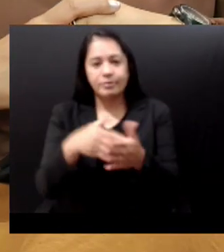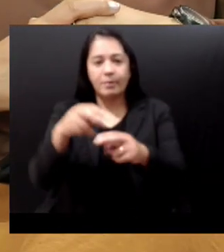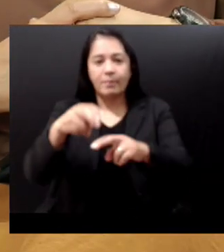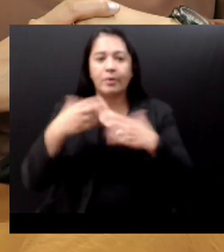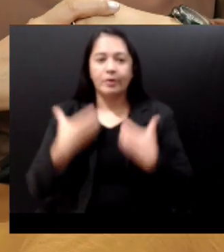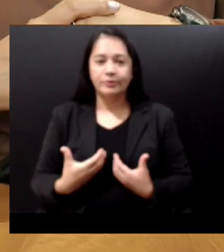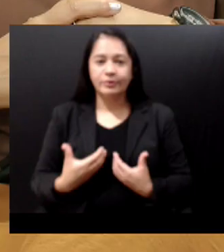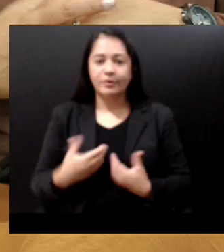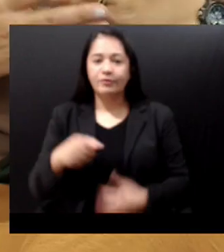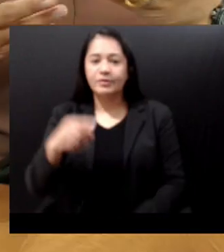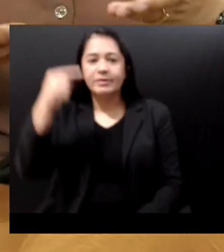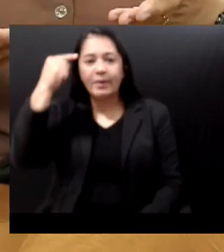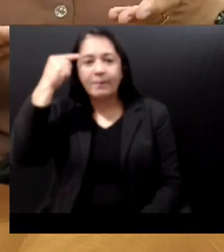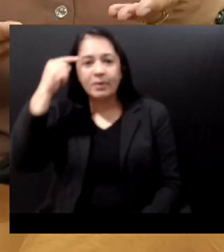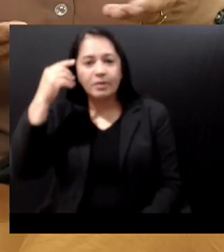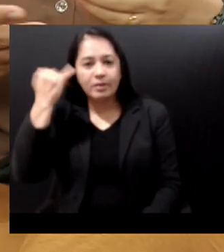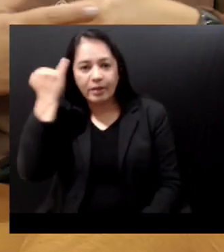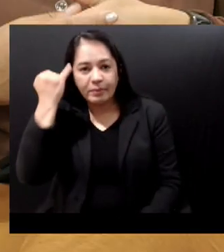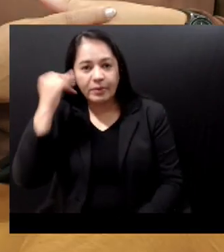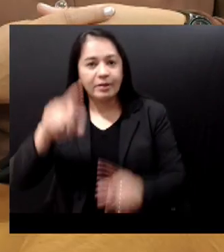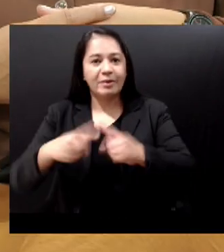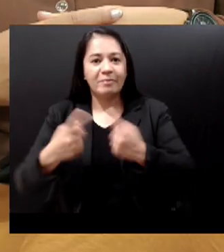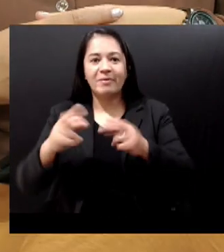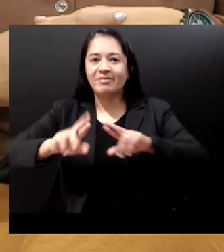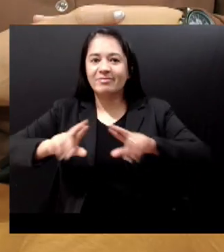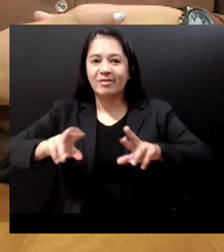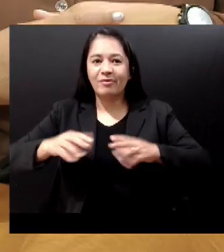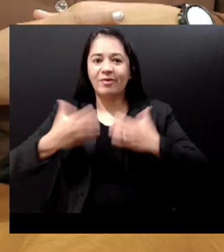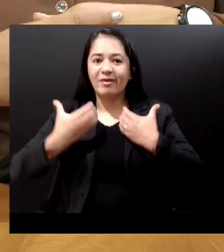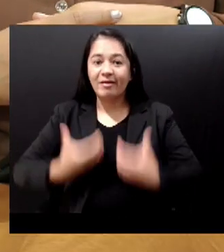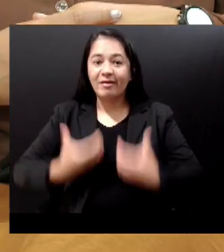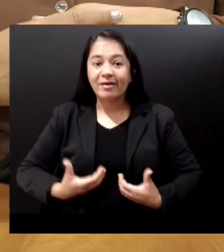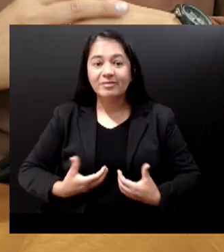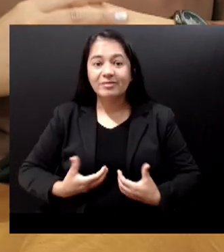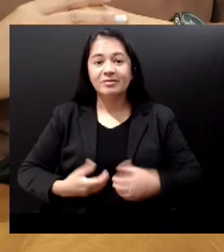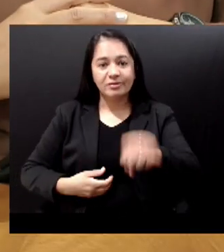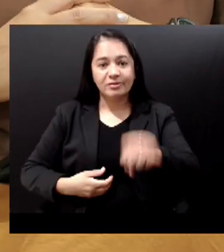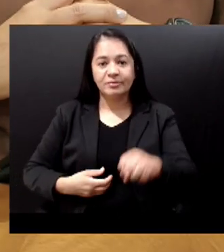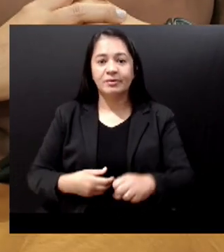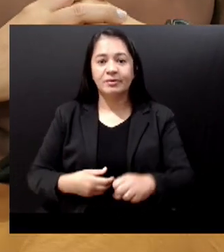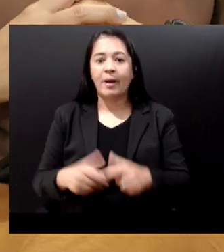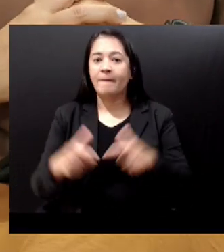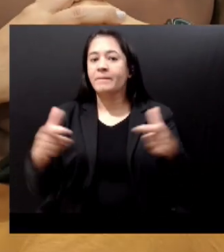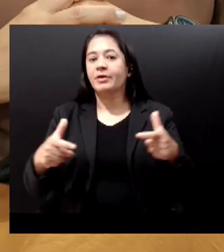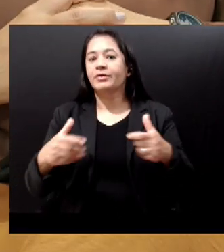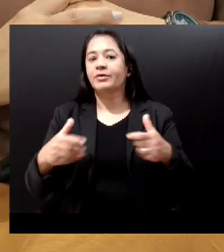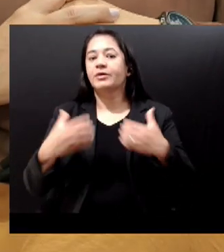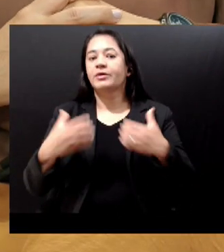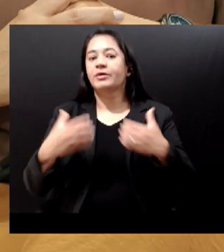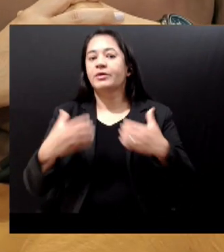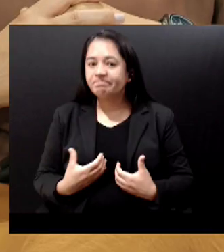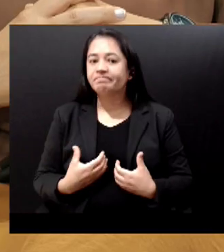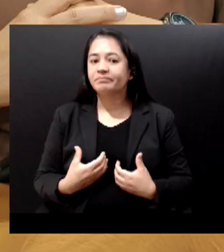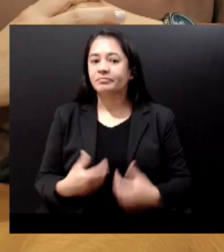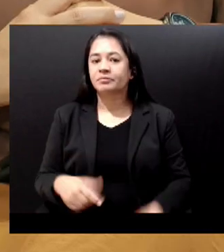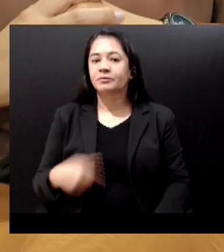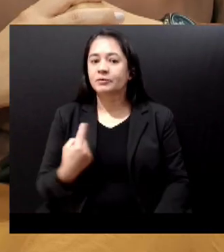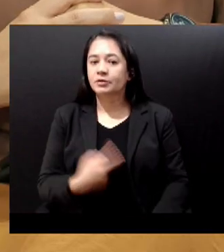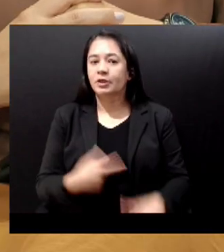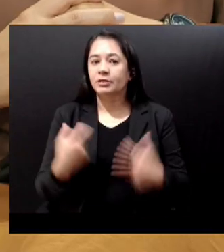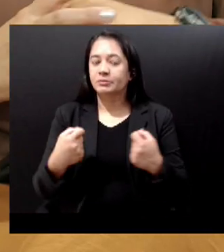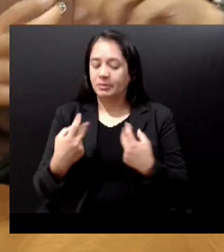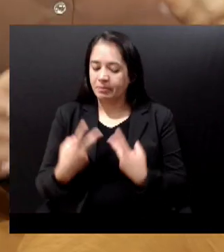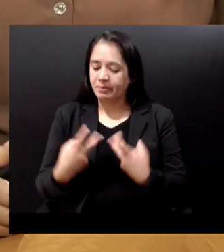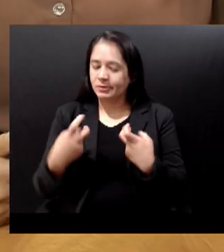às vezes não é preguiça, eu acho acredito que na maioria das vezes não é preguiça. Então, a gente precisa se perceber um pouquinho mais. Vamos